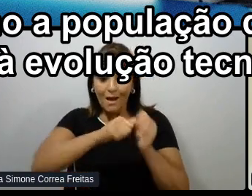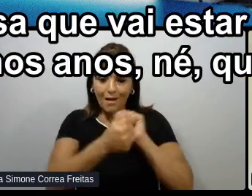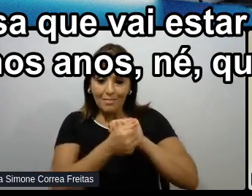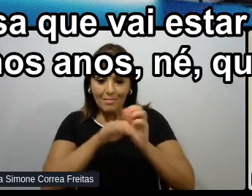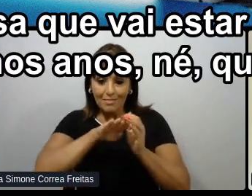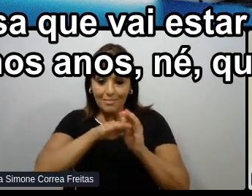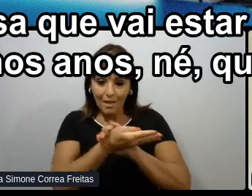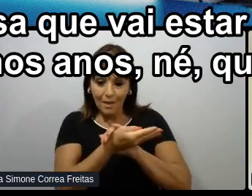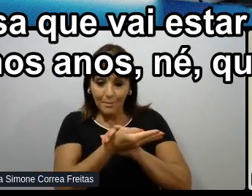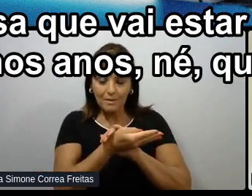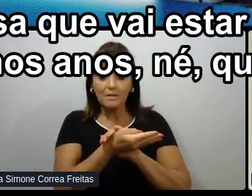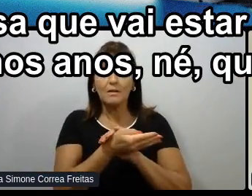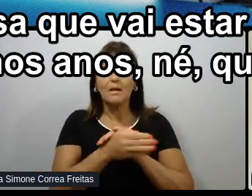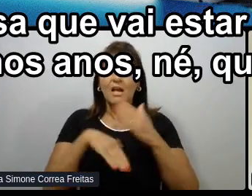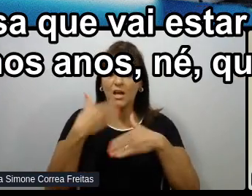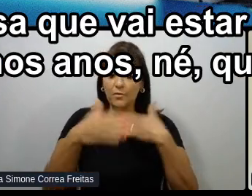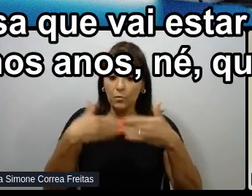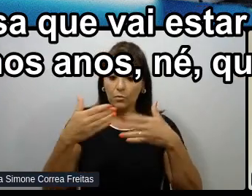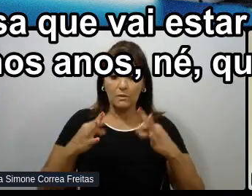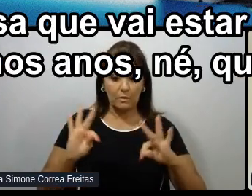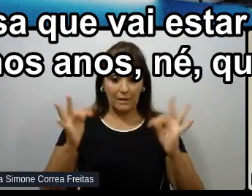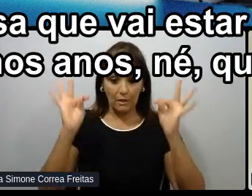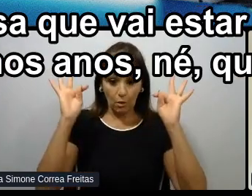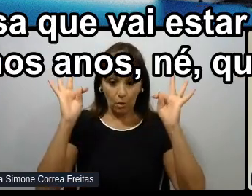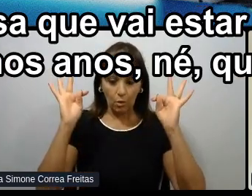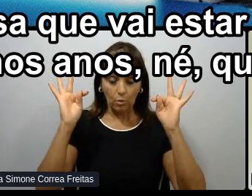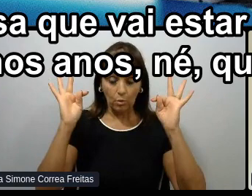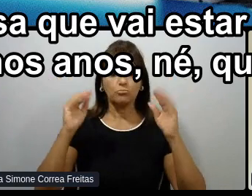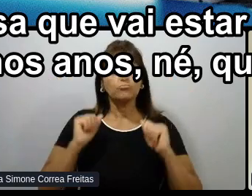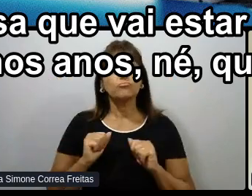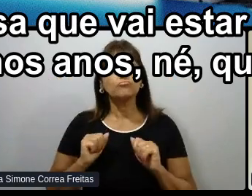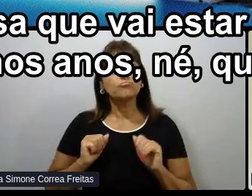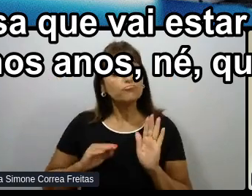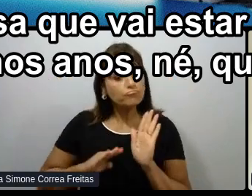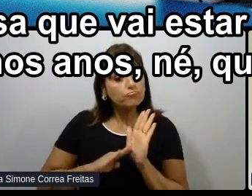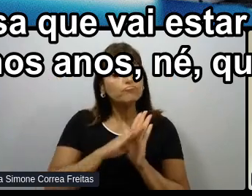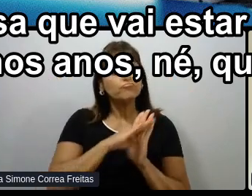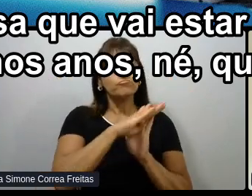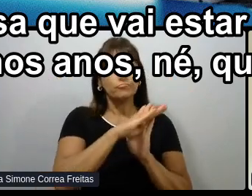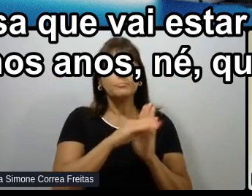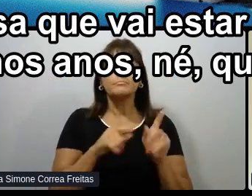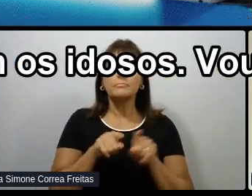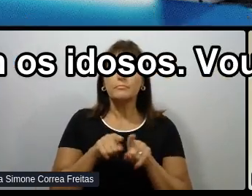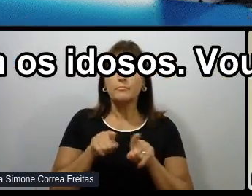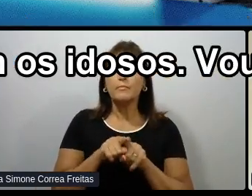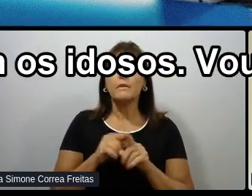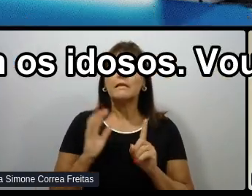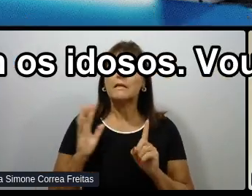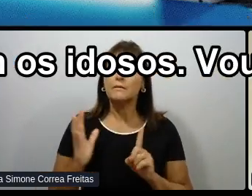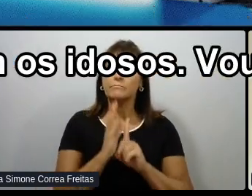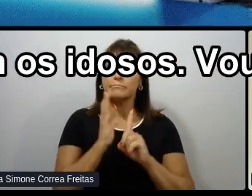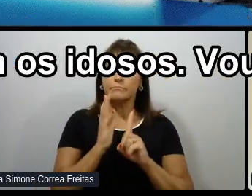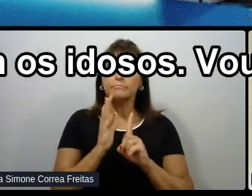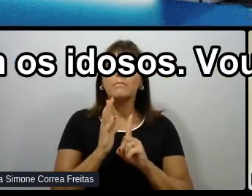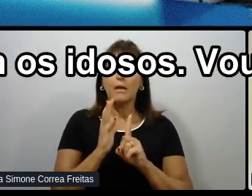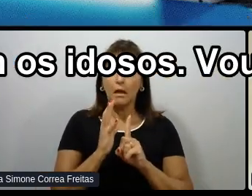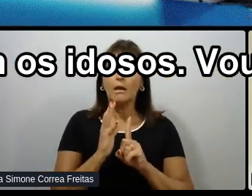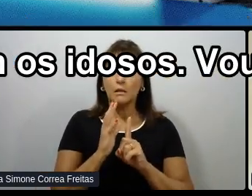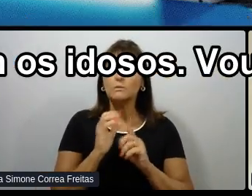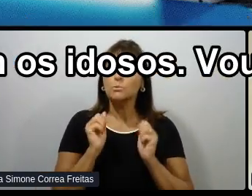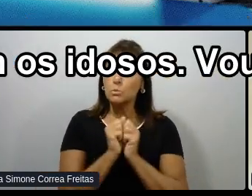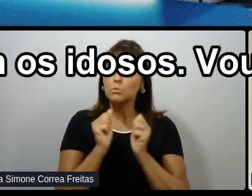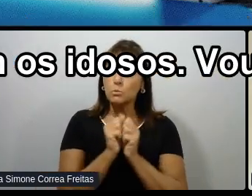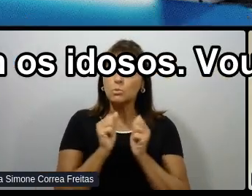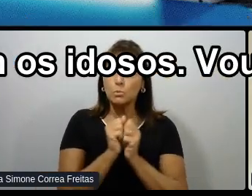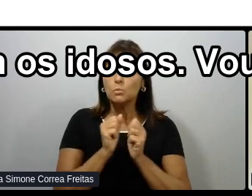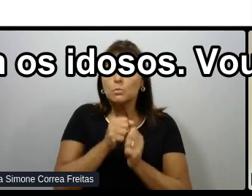Vou dar um pouquinho o contexto do projeto. Esse projeto foi feito no Tuya Labs, que é o laboratório de inovação da Tuya, onde eu estou trabalhando.